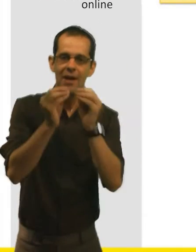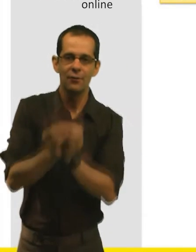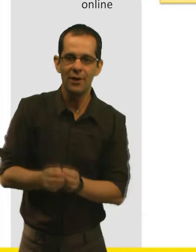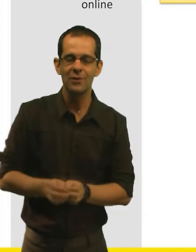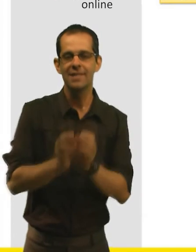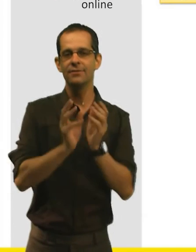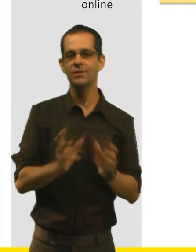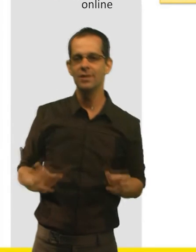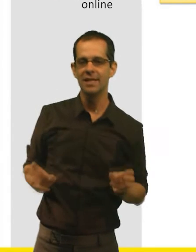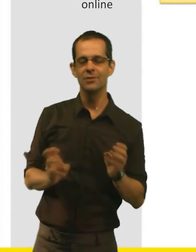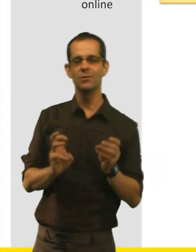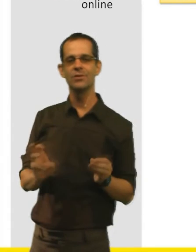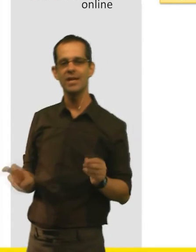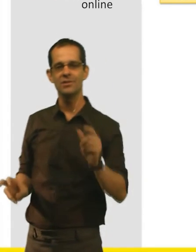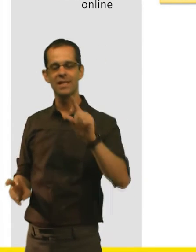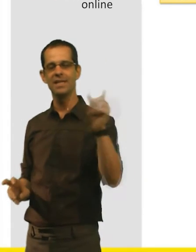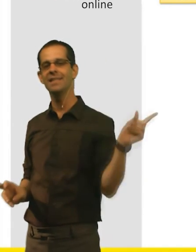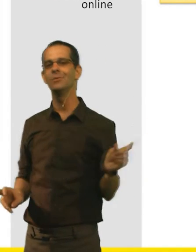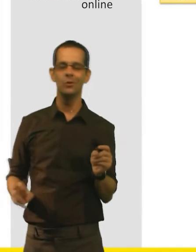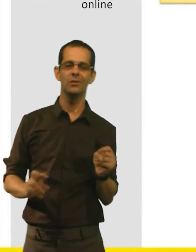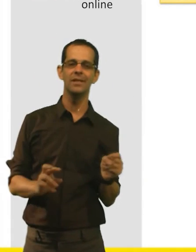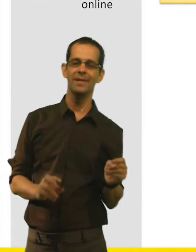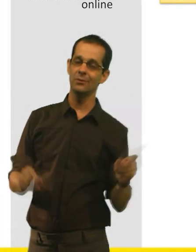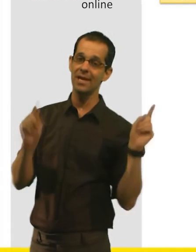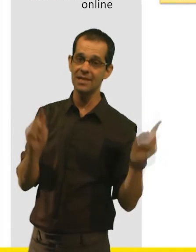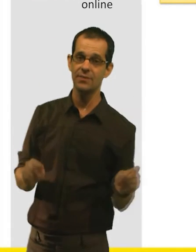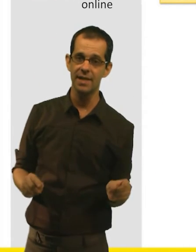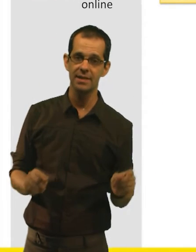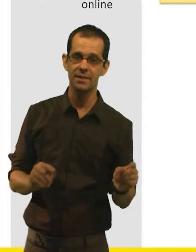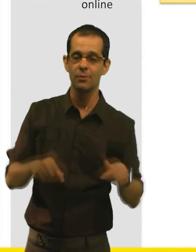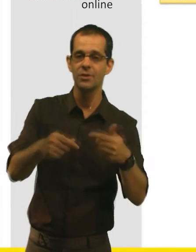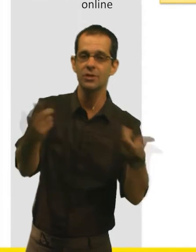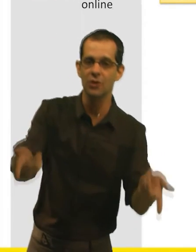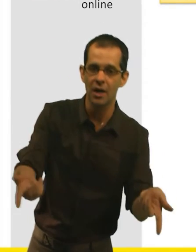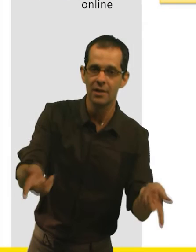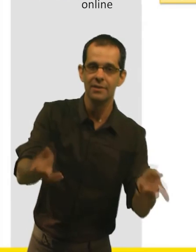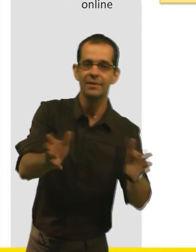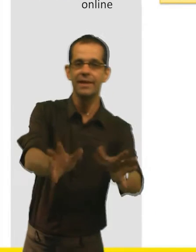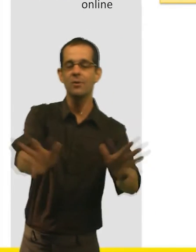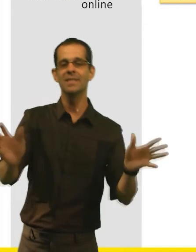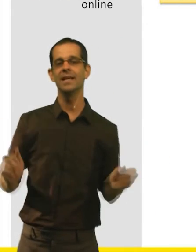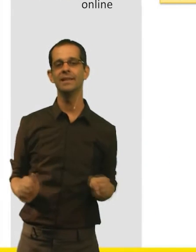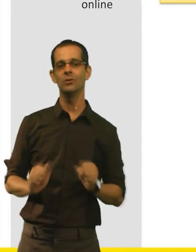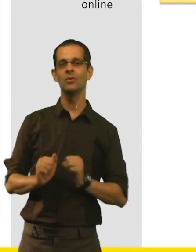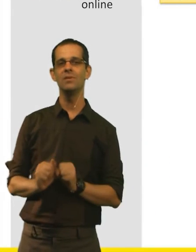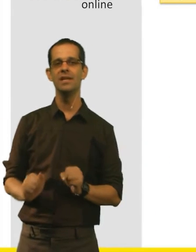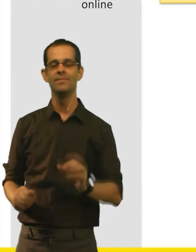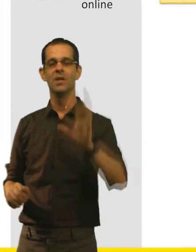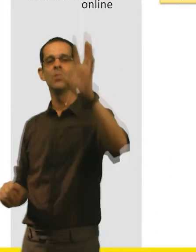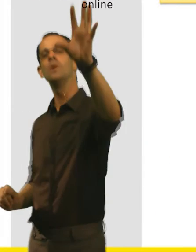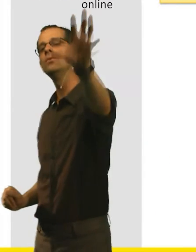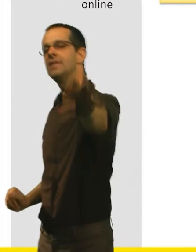sucesso. Eu falo que essa visualização do sucesso está ligada a um outro elemento que, às vezes, por si só, tem uma certa